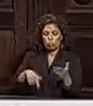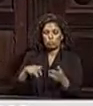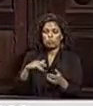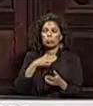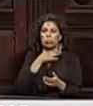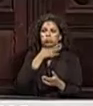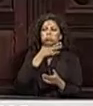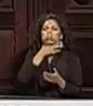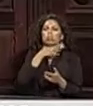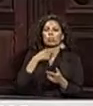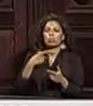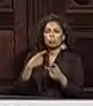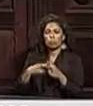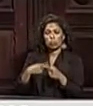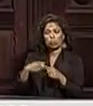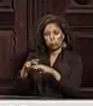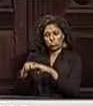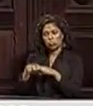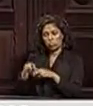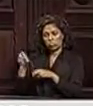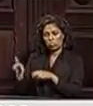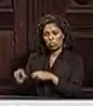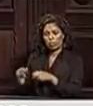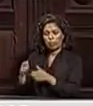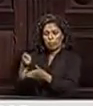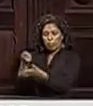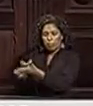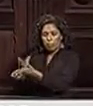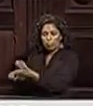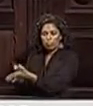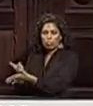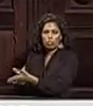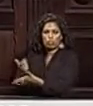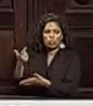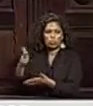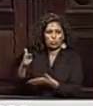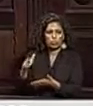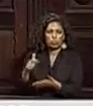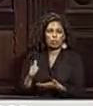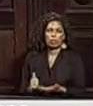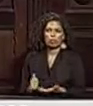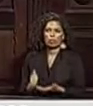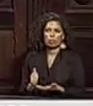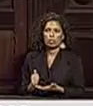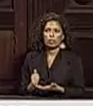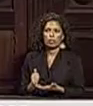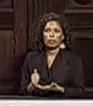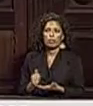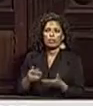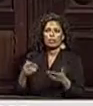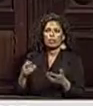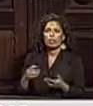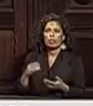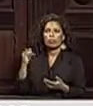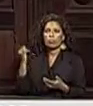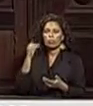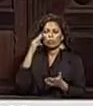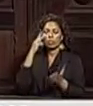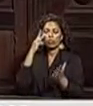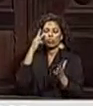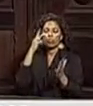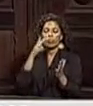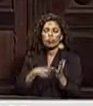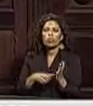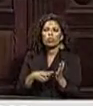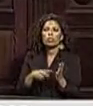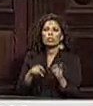isenção para importados e matar, ferir de morte, a indústria de máquinas e equipamentos nacional. Vejam bem, já vou lhe dar uma parte, deputado